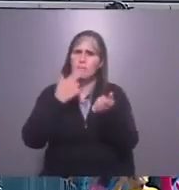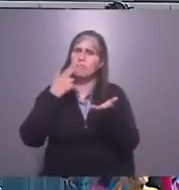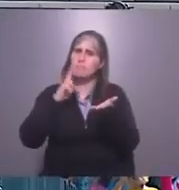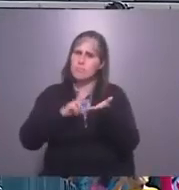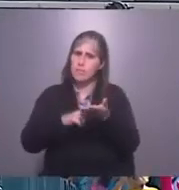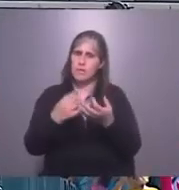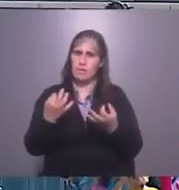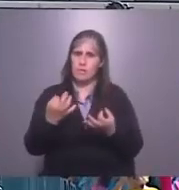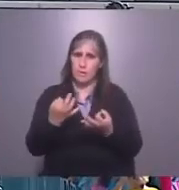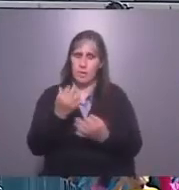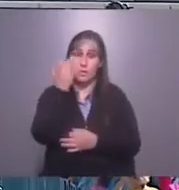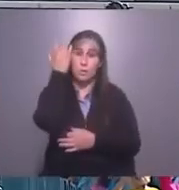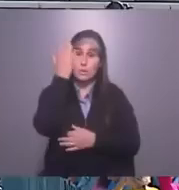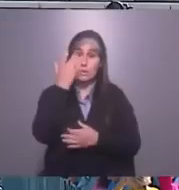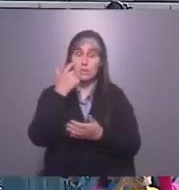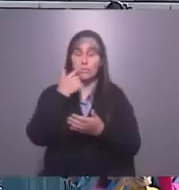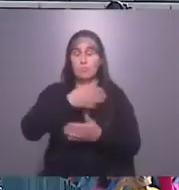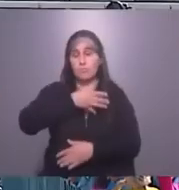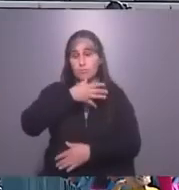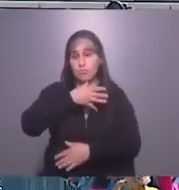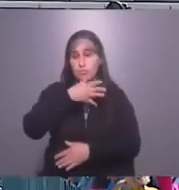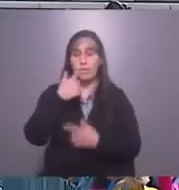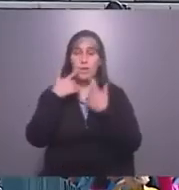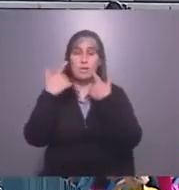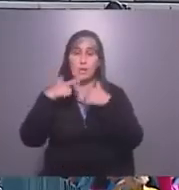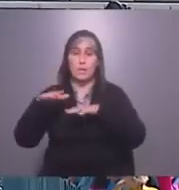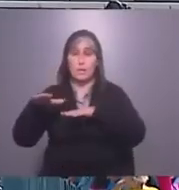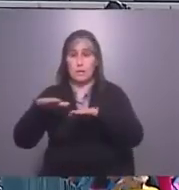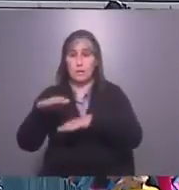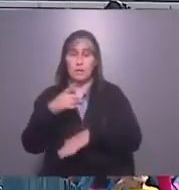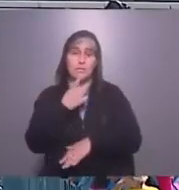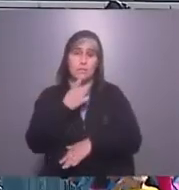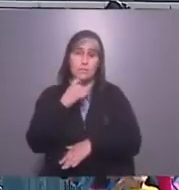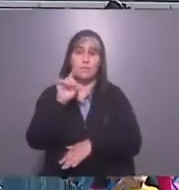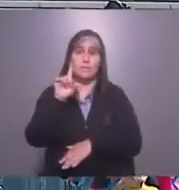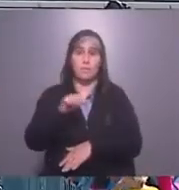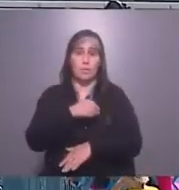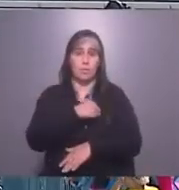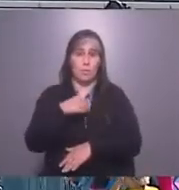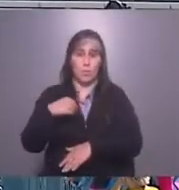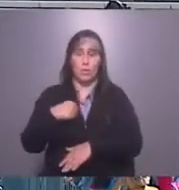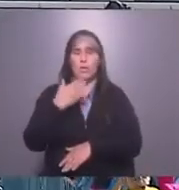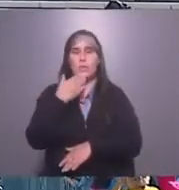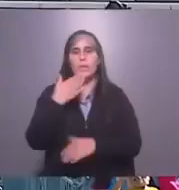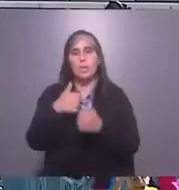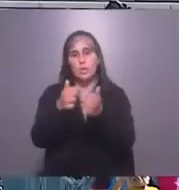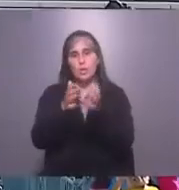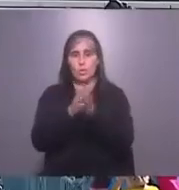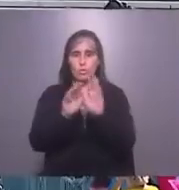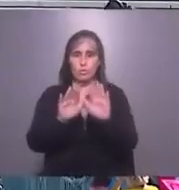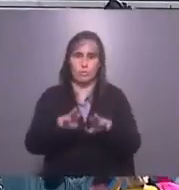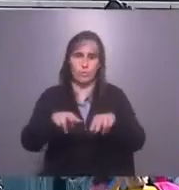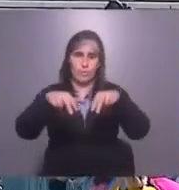Santo Evangelho vai ser proclamado em italiano, inglês e polaco. Todos de pé, aclamemos